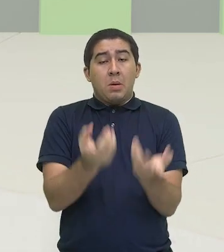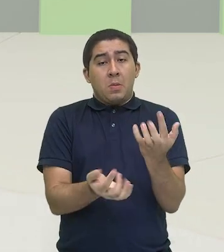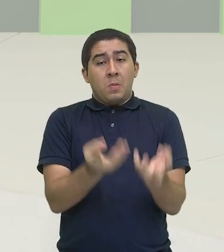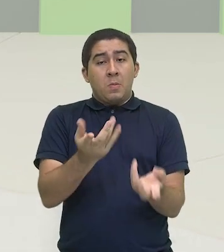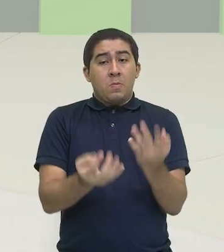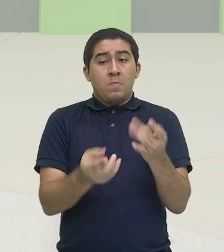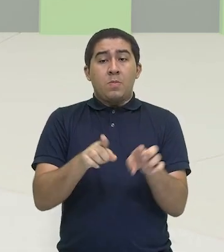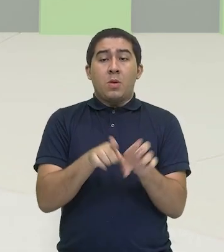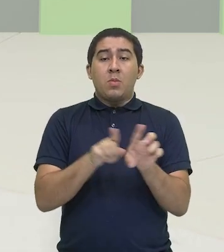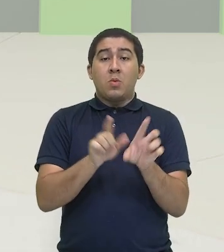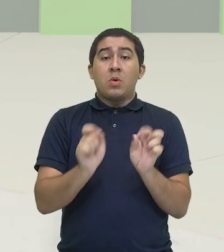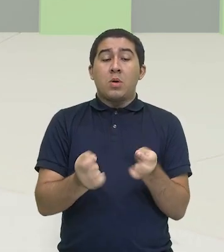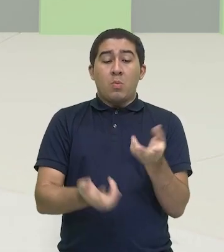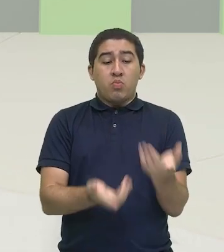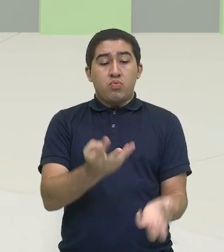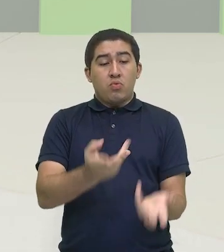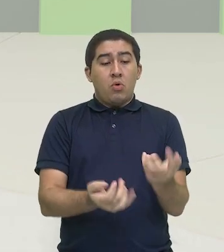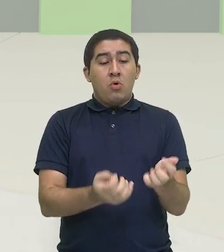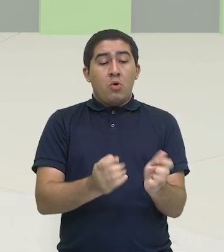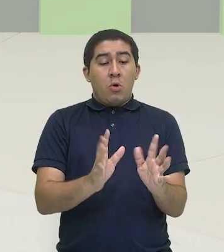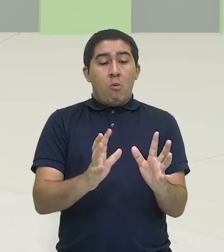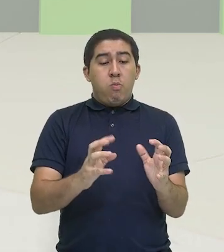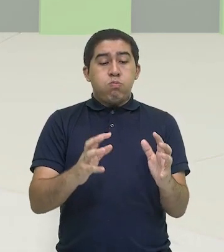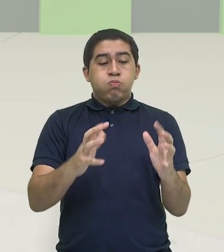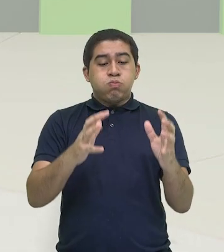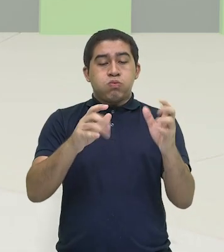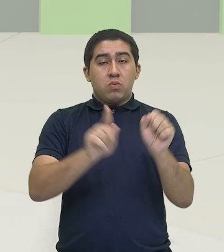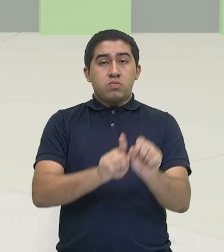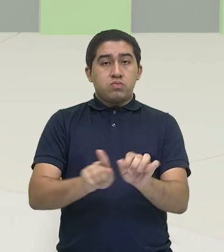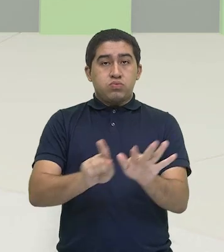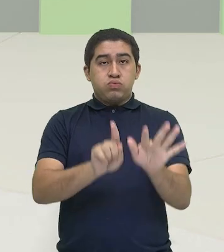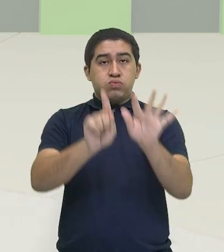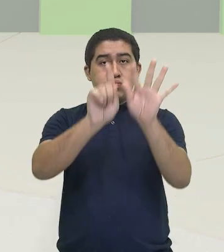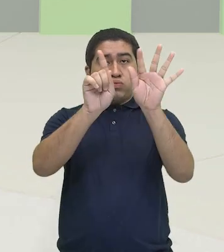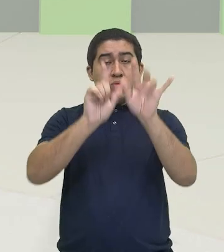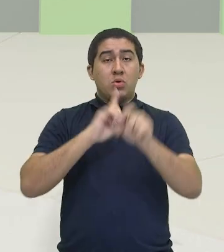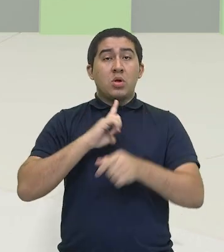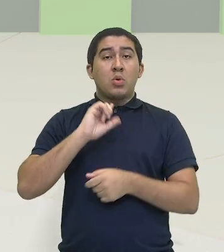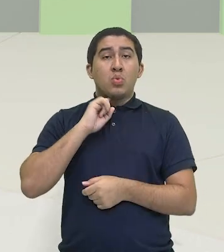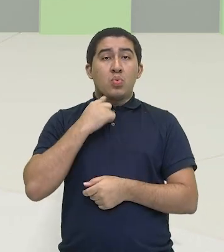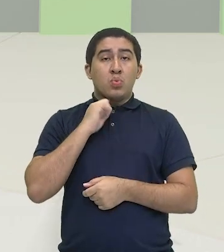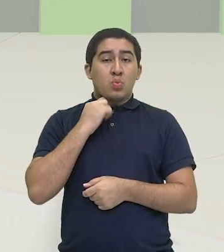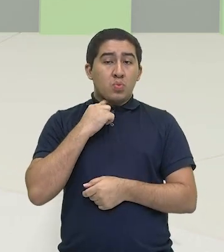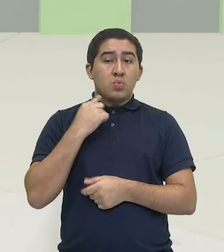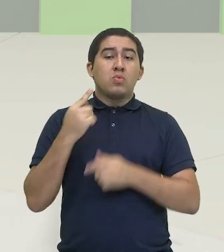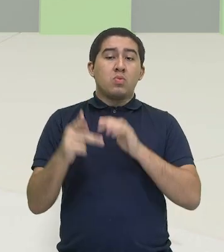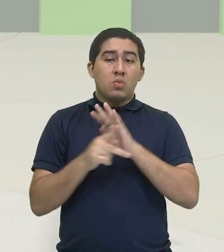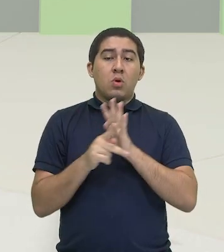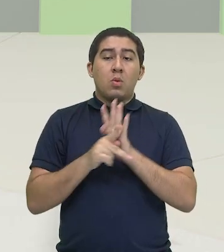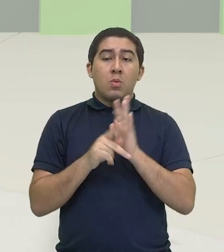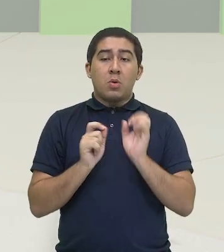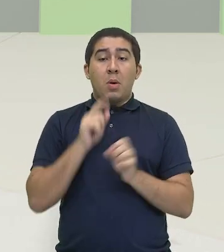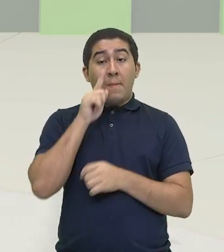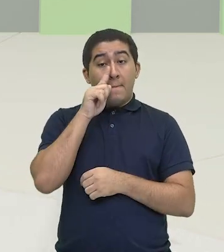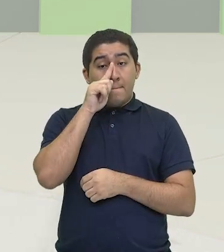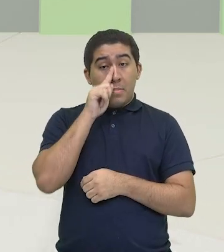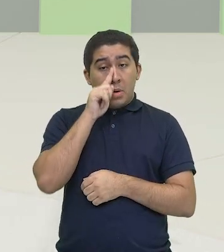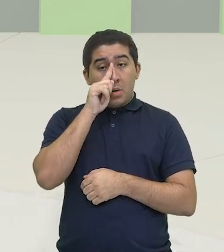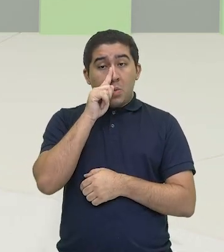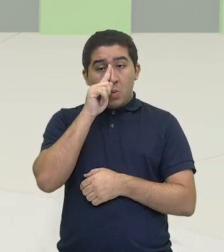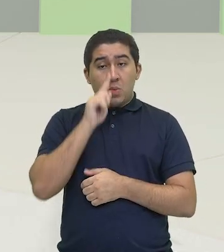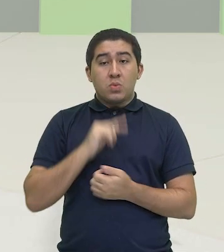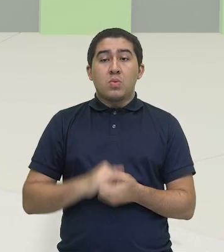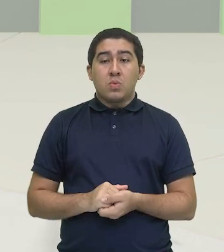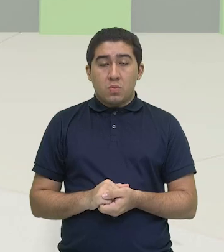vai produzir gases tóxicos, gases poluentes, gases que vão